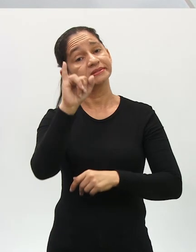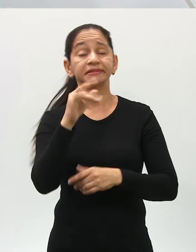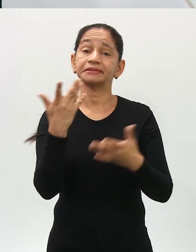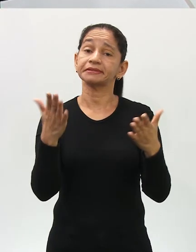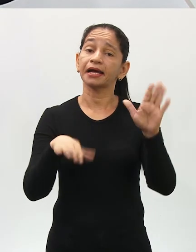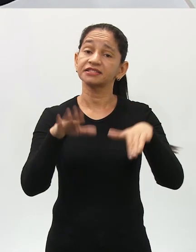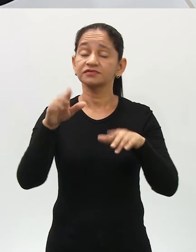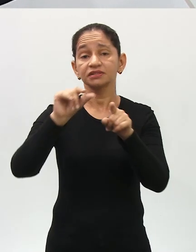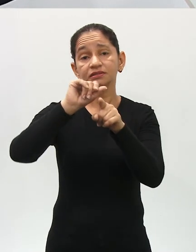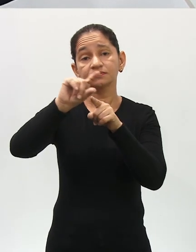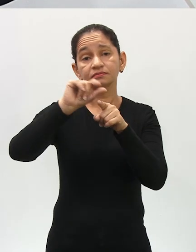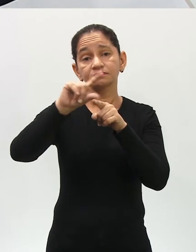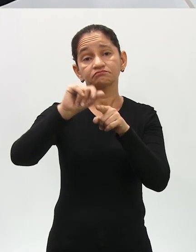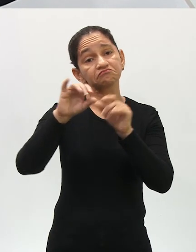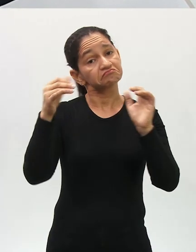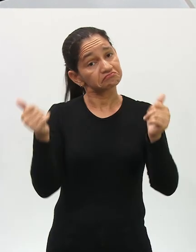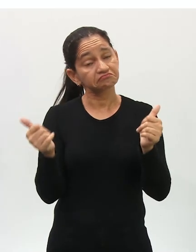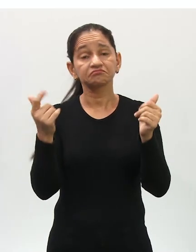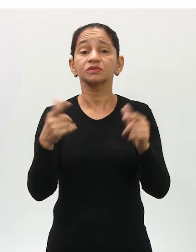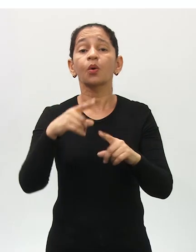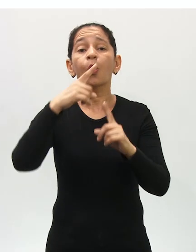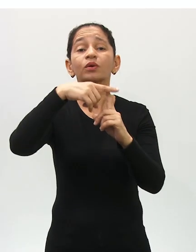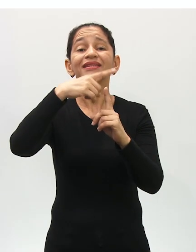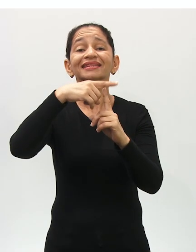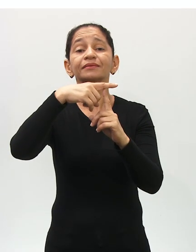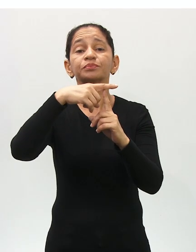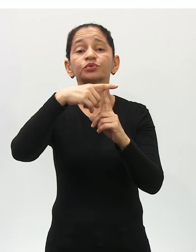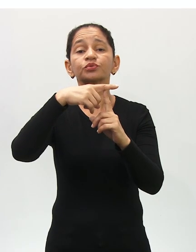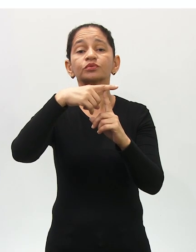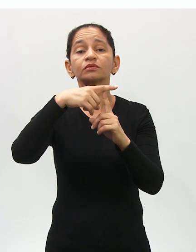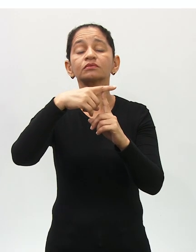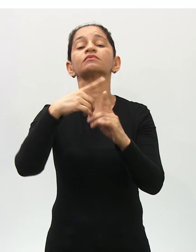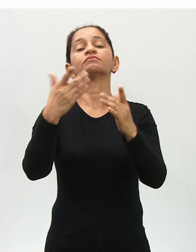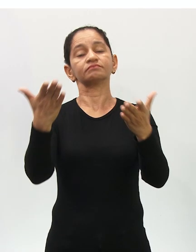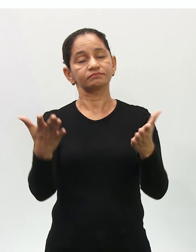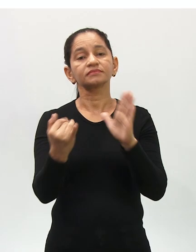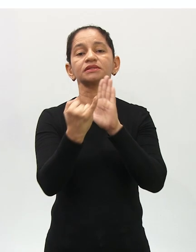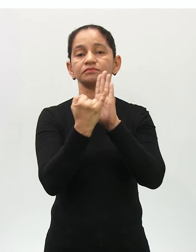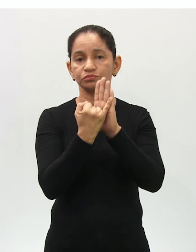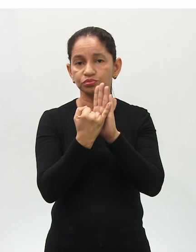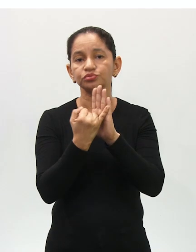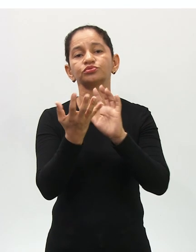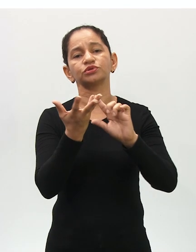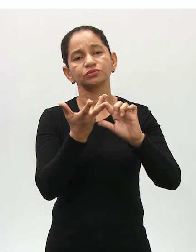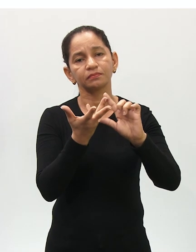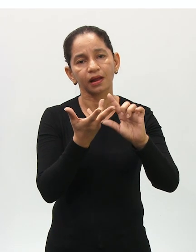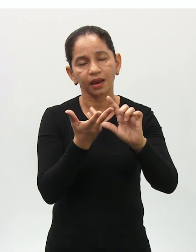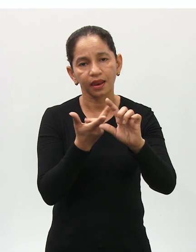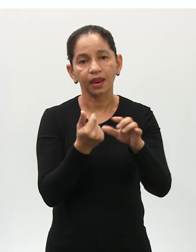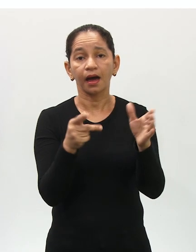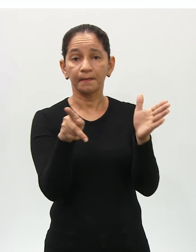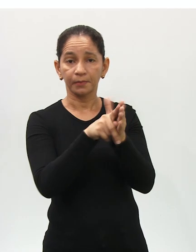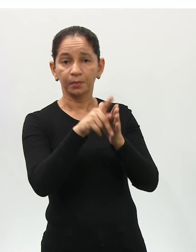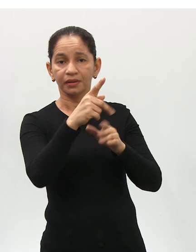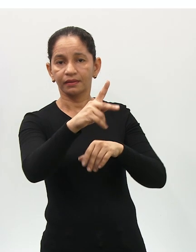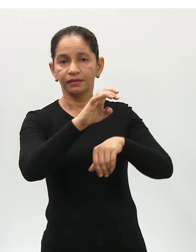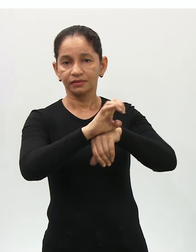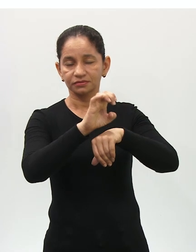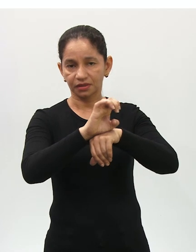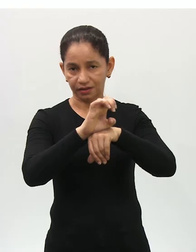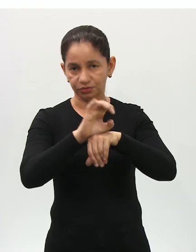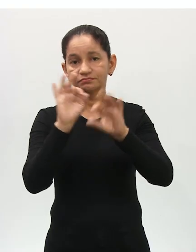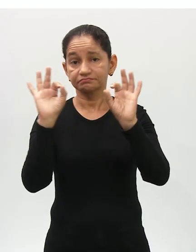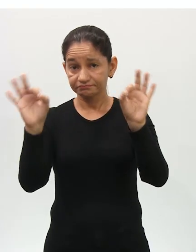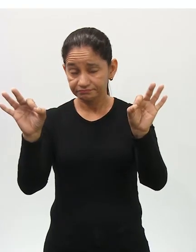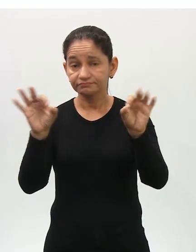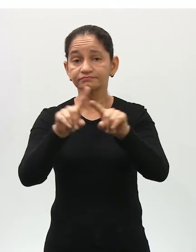a cobrança de aluguel do espaço que é cedido. Então a origem da receita vem dos impostos, taxas, contribuições. Então, a classificação